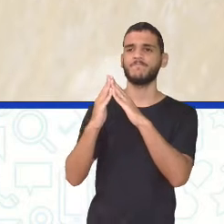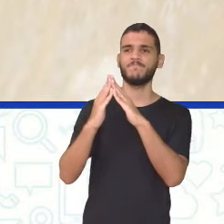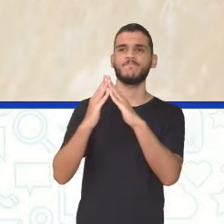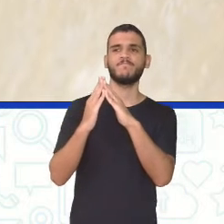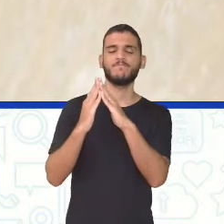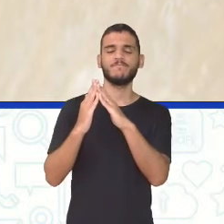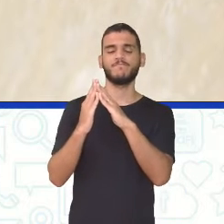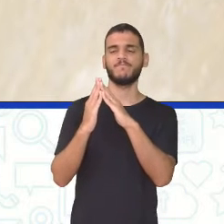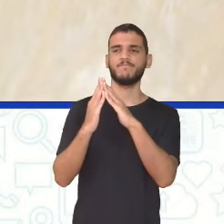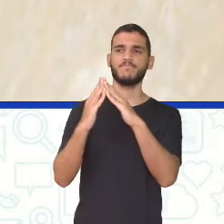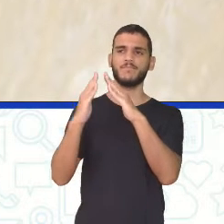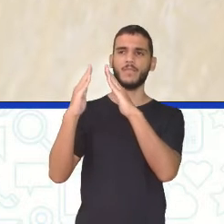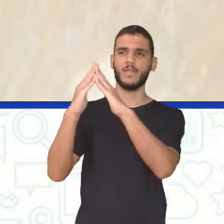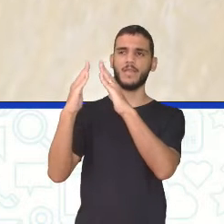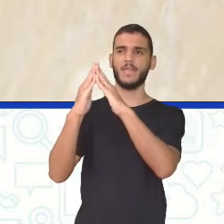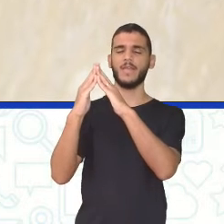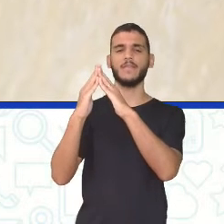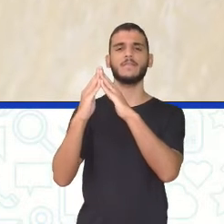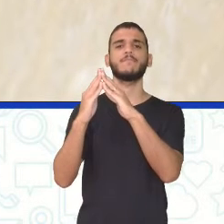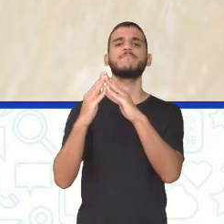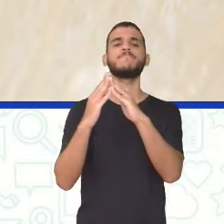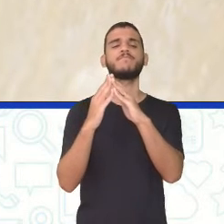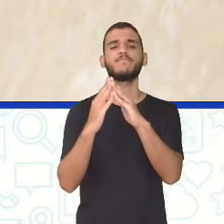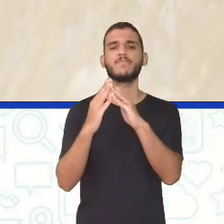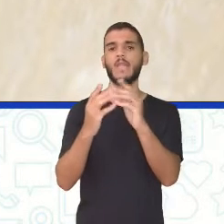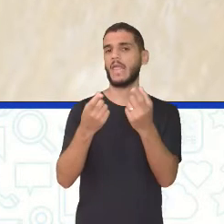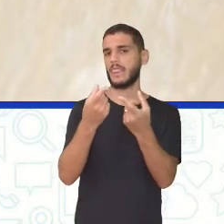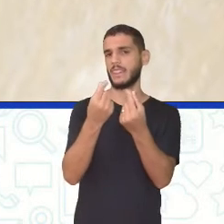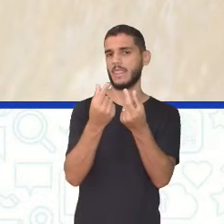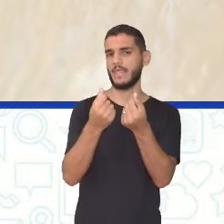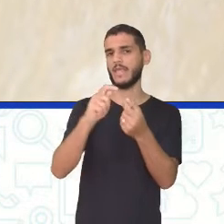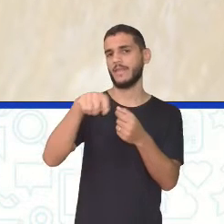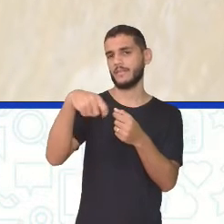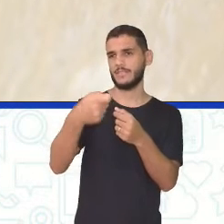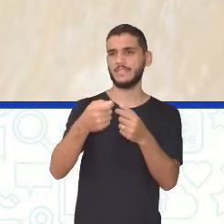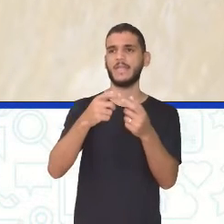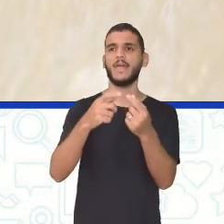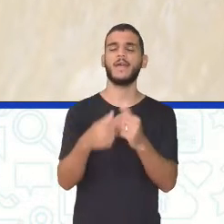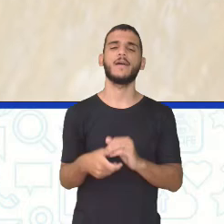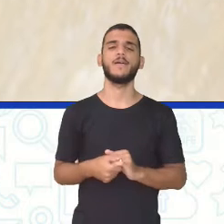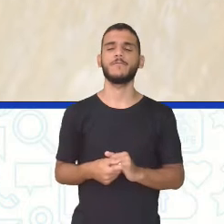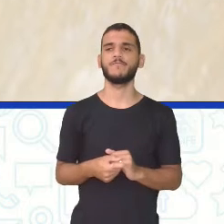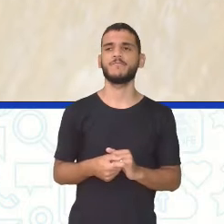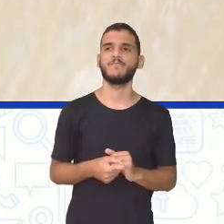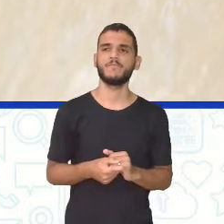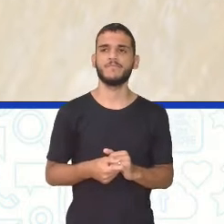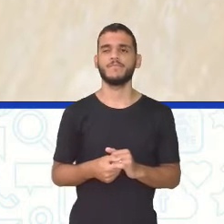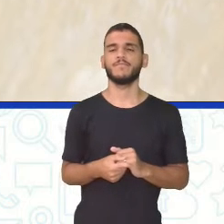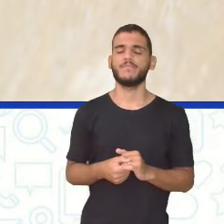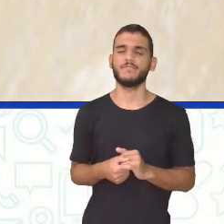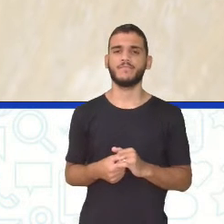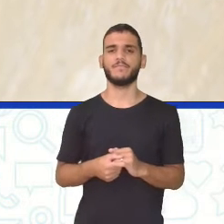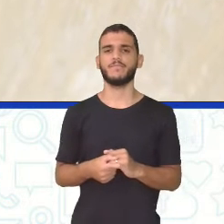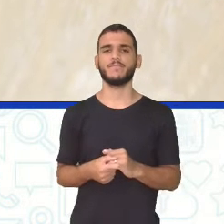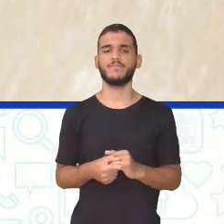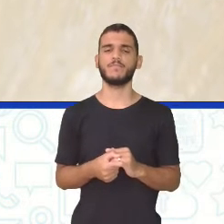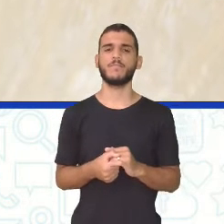cima não, porque está desenvolvendo, não, é uma casa, aí você tem um símbolo do cifrão, né, que é renda, né, você tem